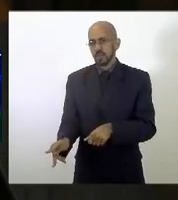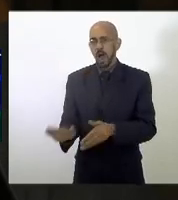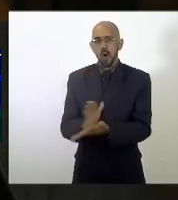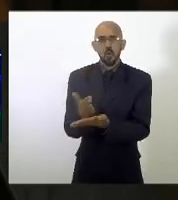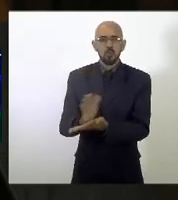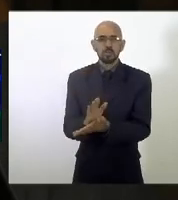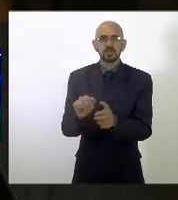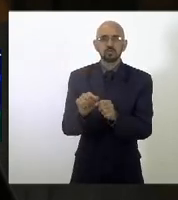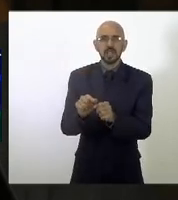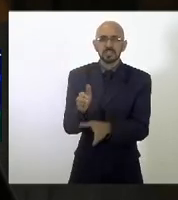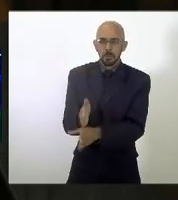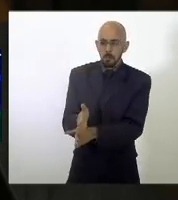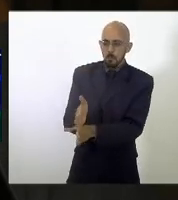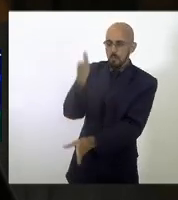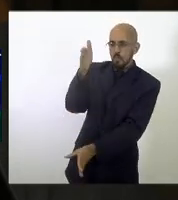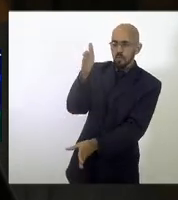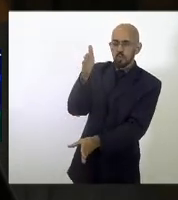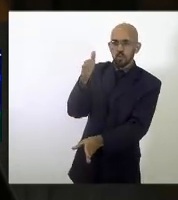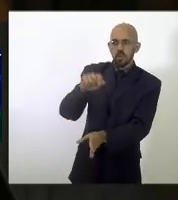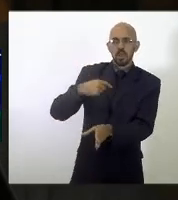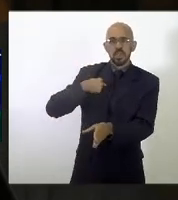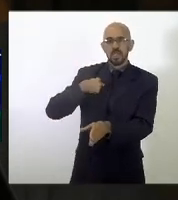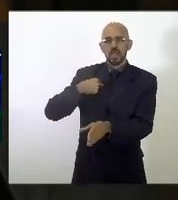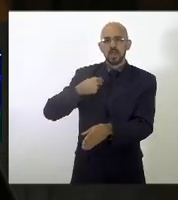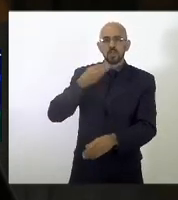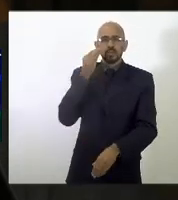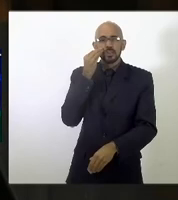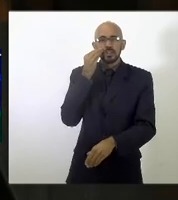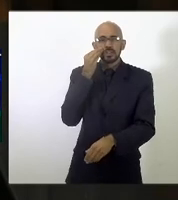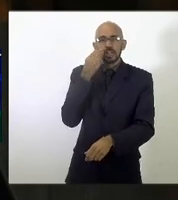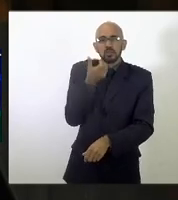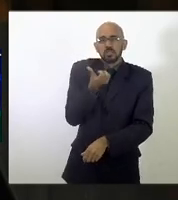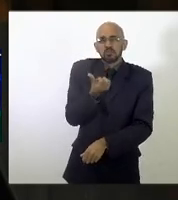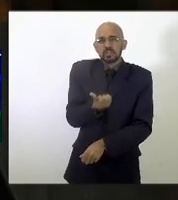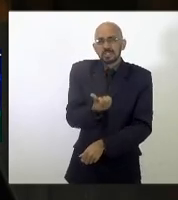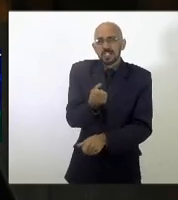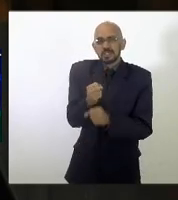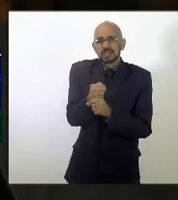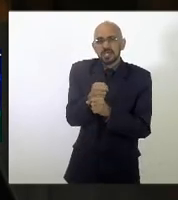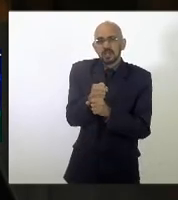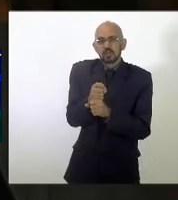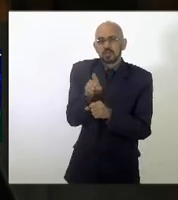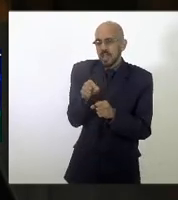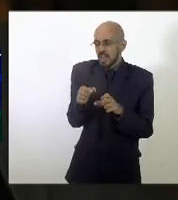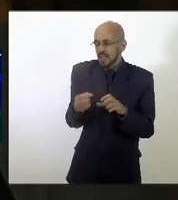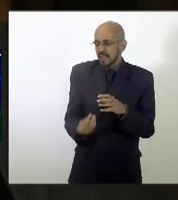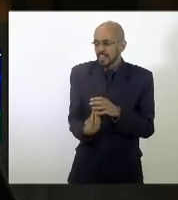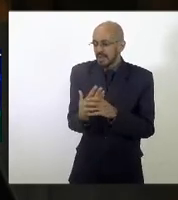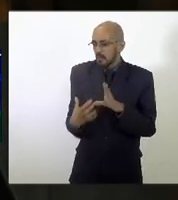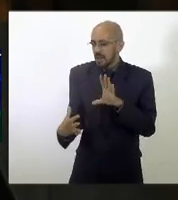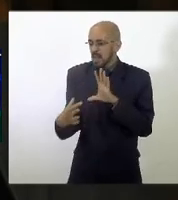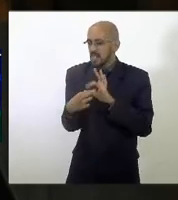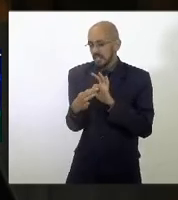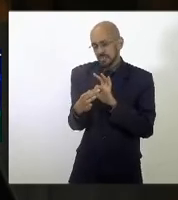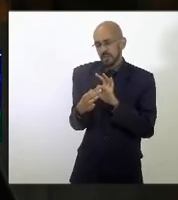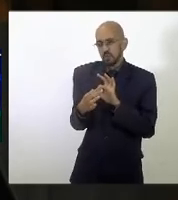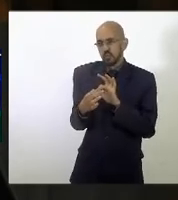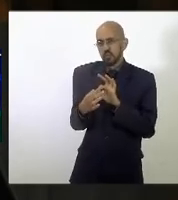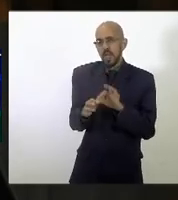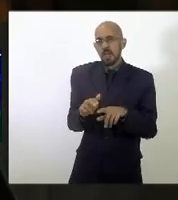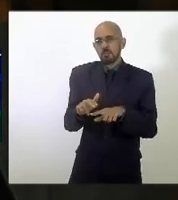né? Eu procurei, na minha vida pública, ao longo desses 26 anos, fazer ponte. E é com esse espírito que eu estou